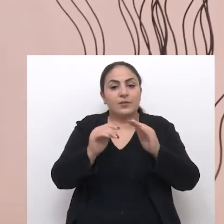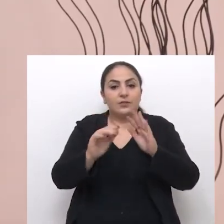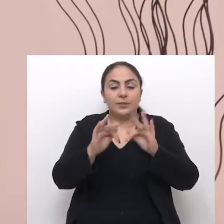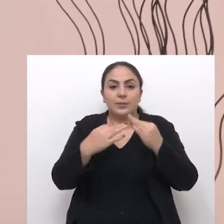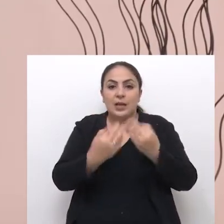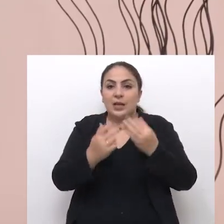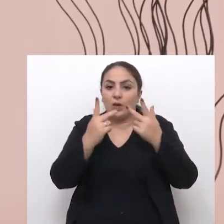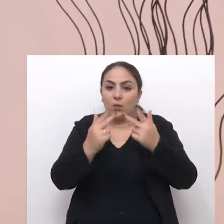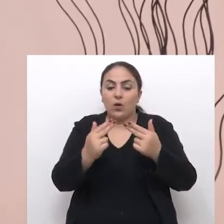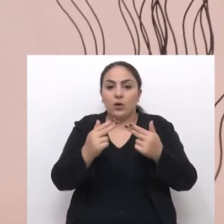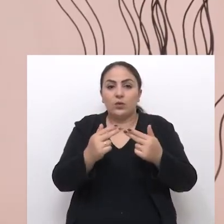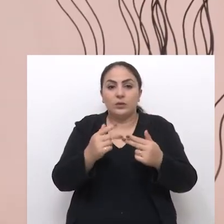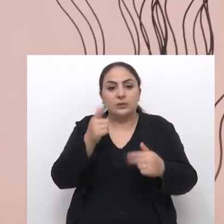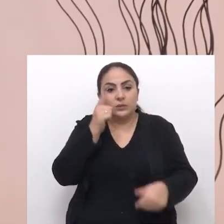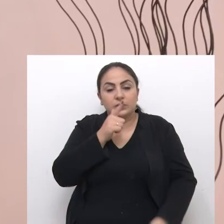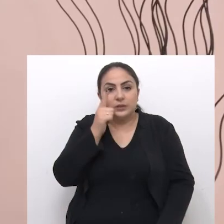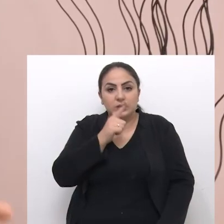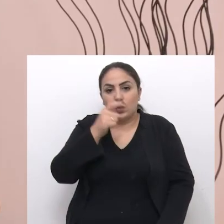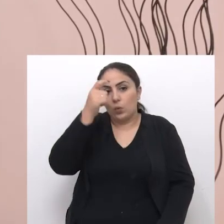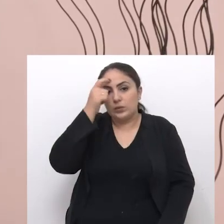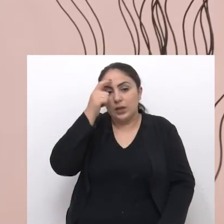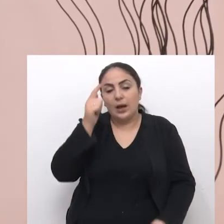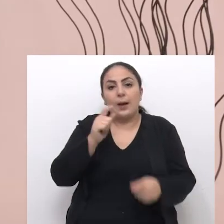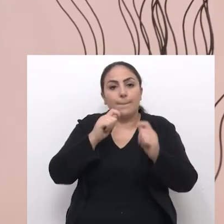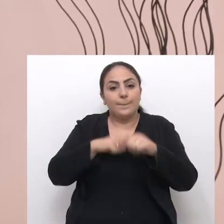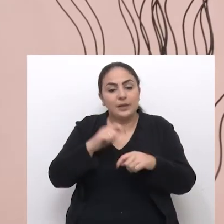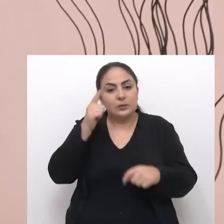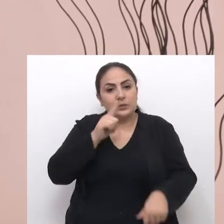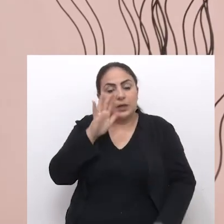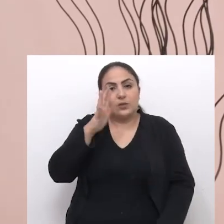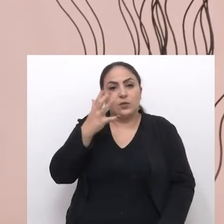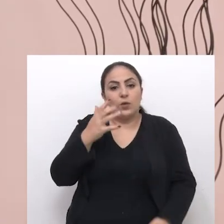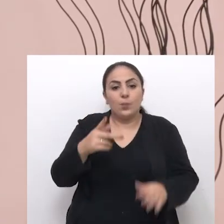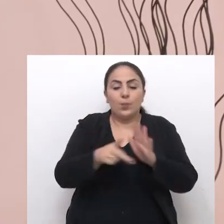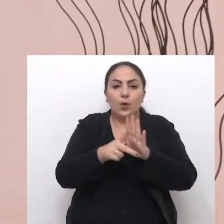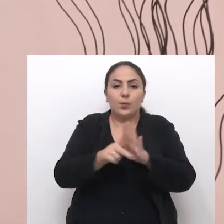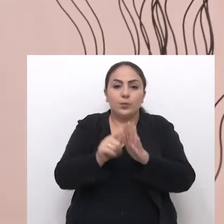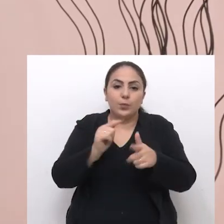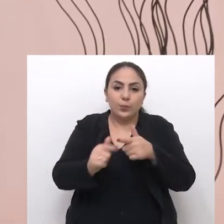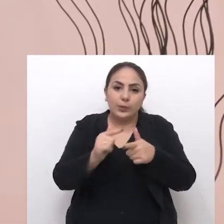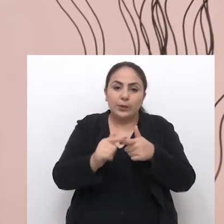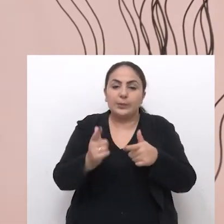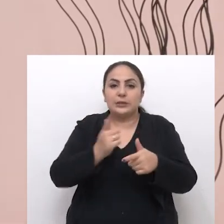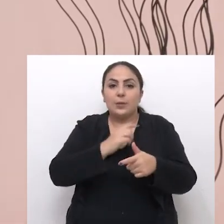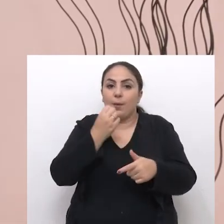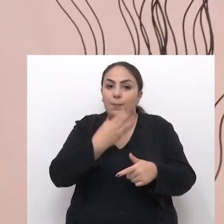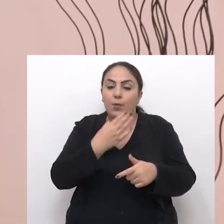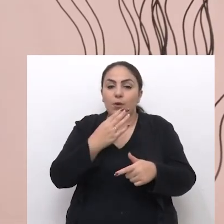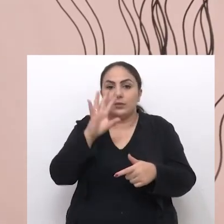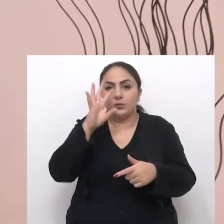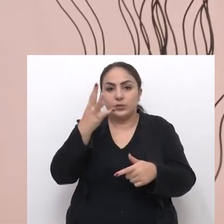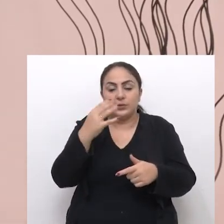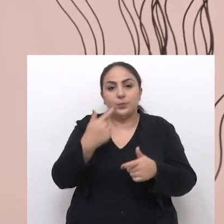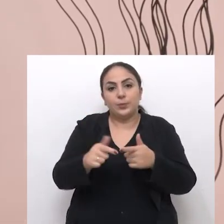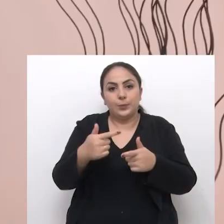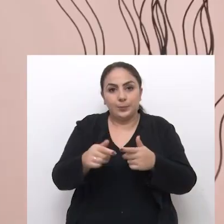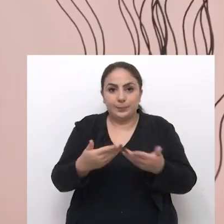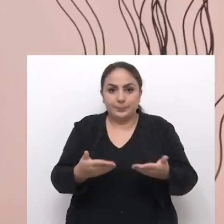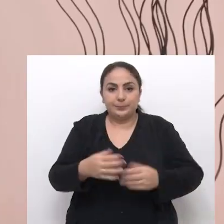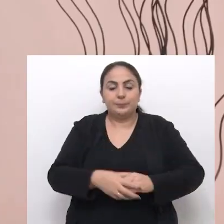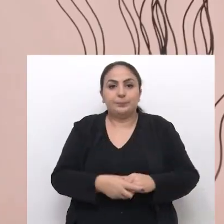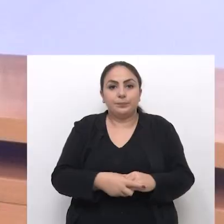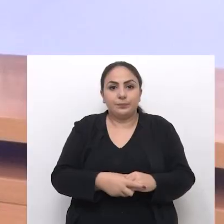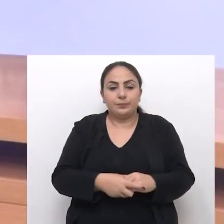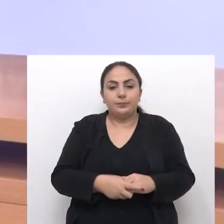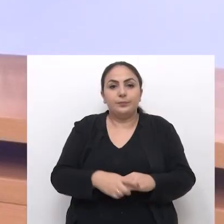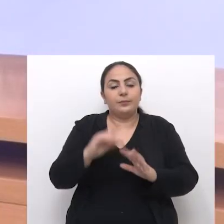familiares. Assim, com o cliente tomando consciência, ele é capaz de resolver os próprios conflitos, achar uma boa solução para o seu